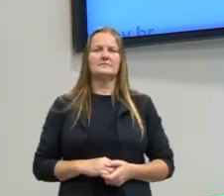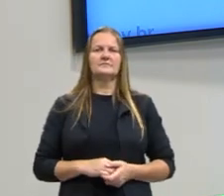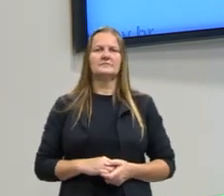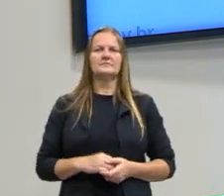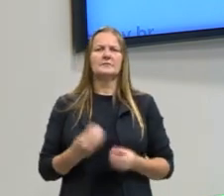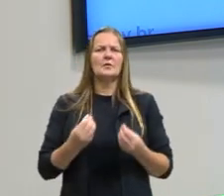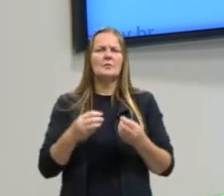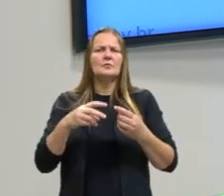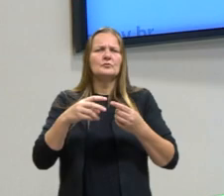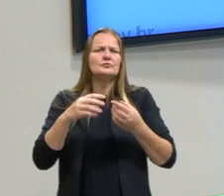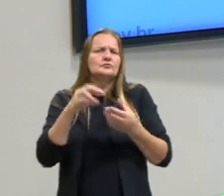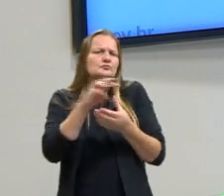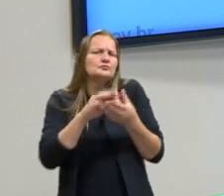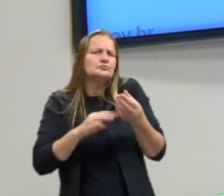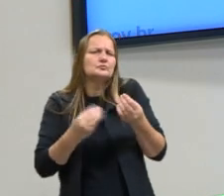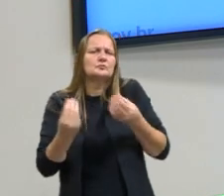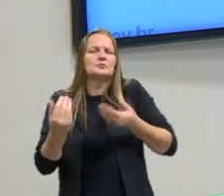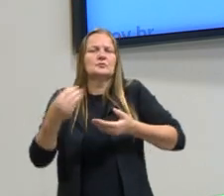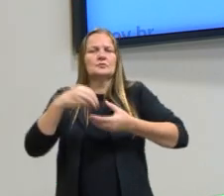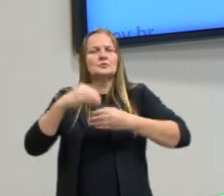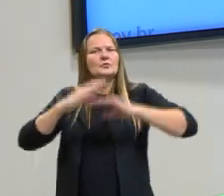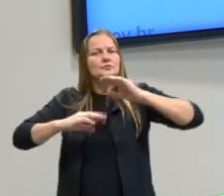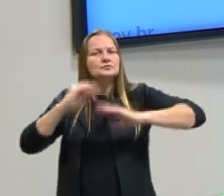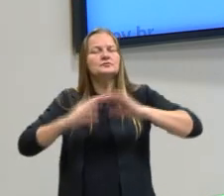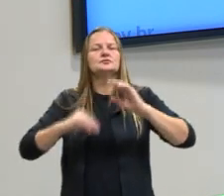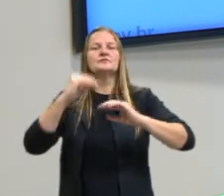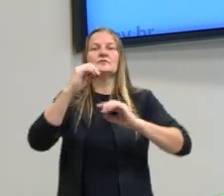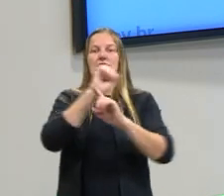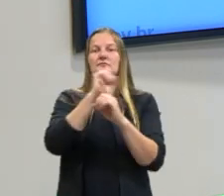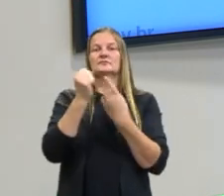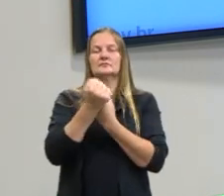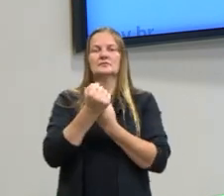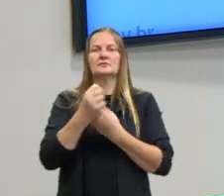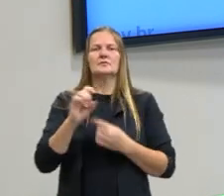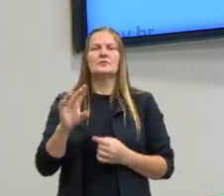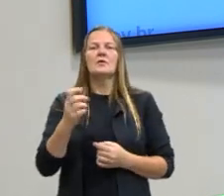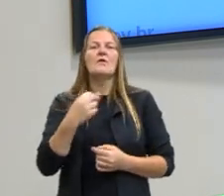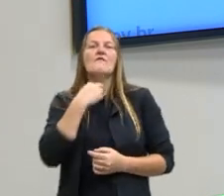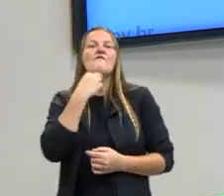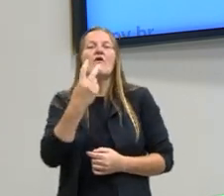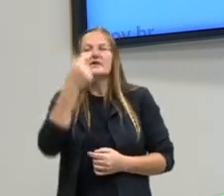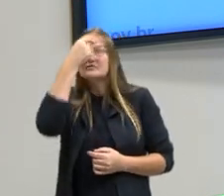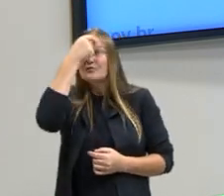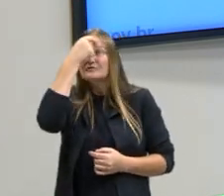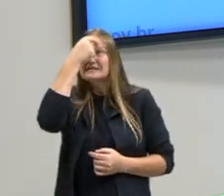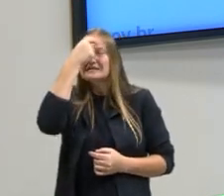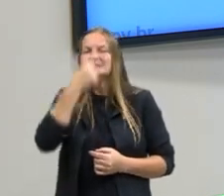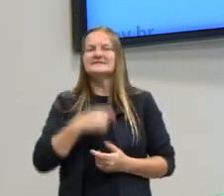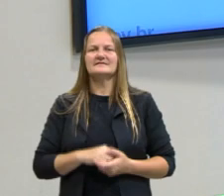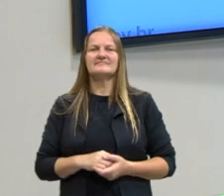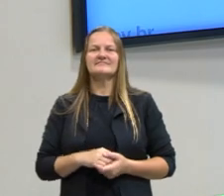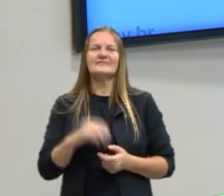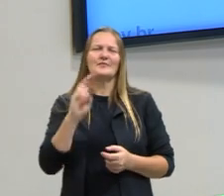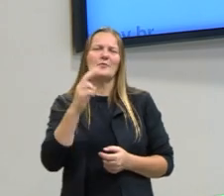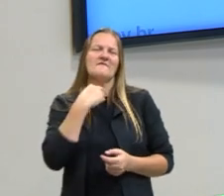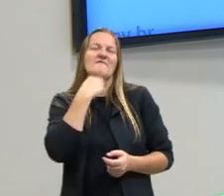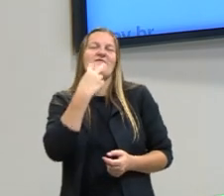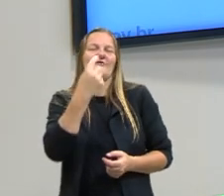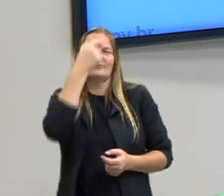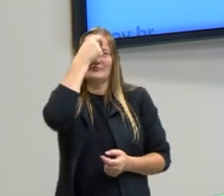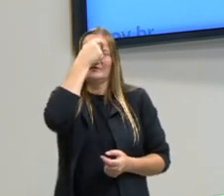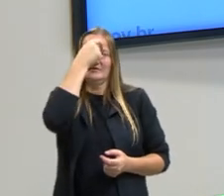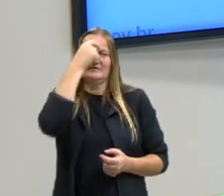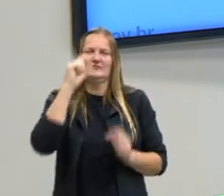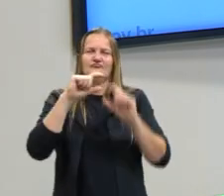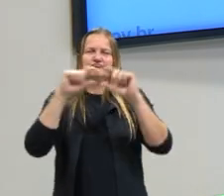esse mecanismo que intervém nas atitudes valores morais seria como a Voz da Consciência a sociedade seria uma Voz da Consciência